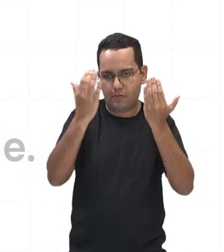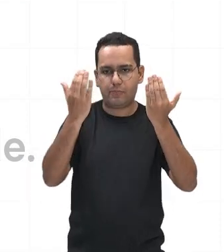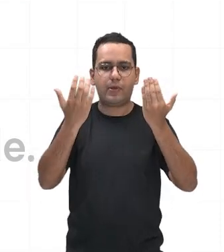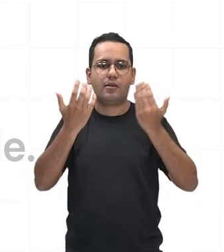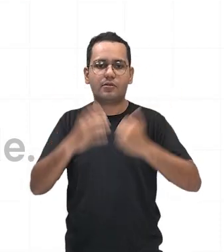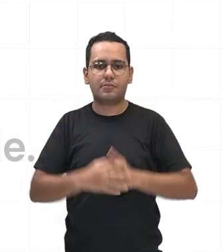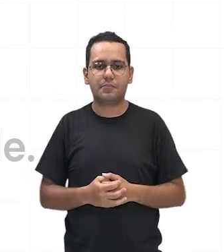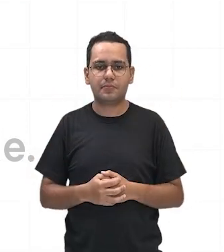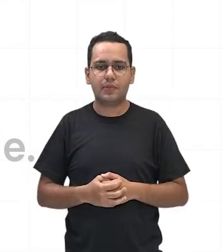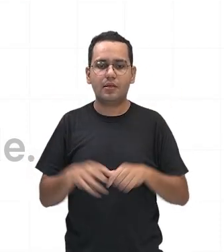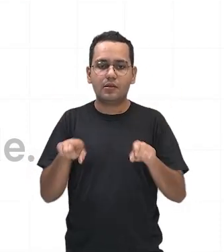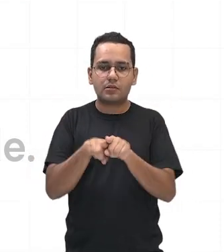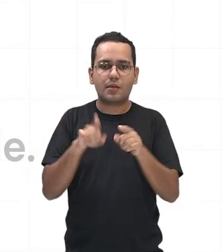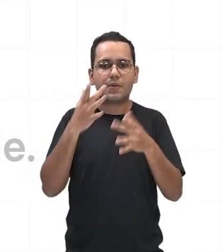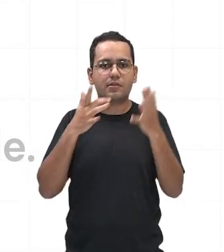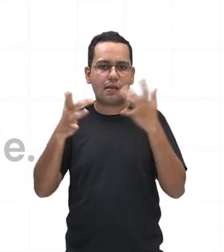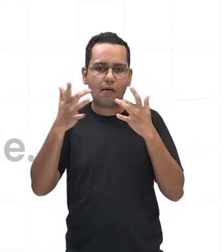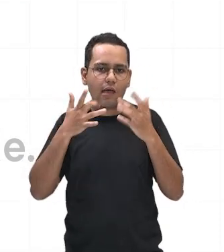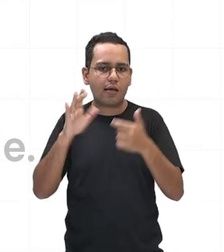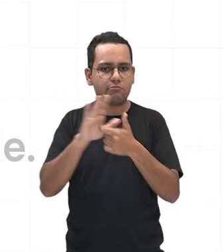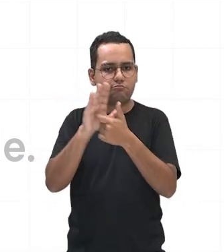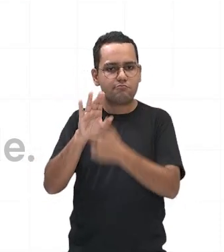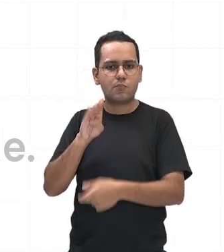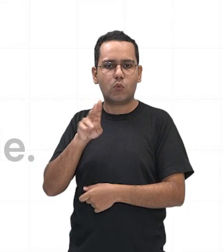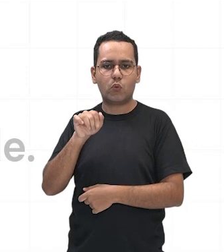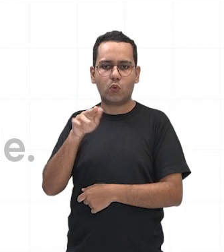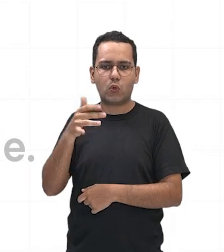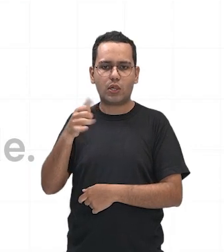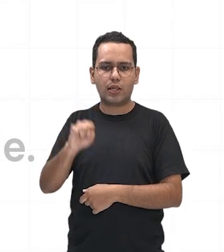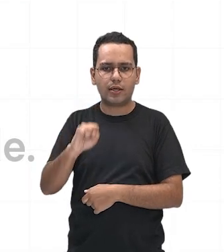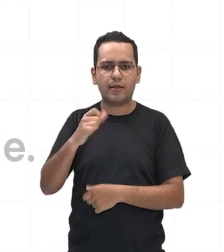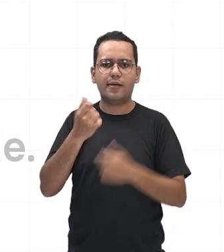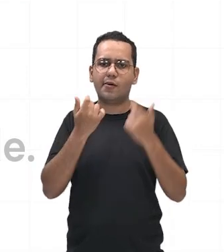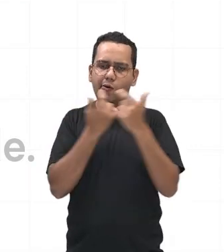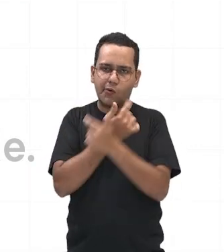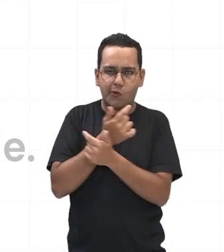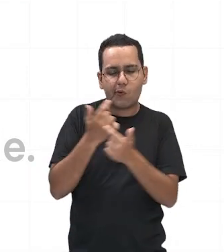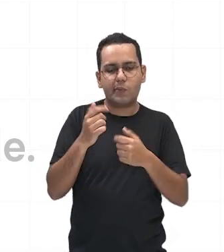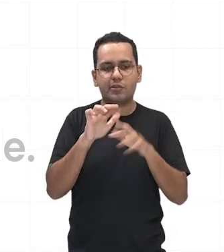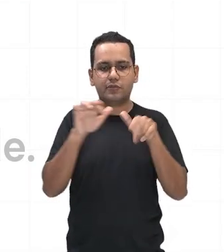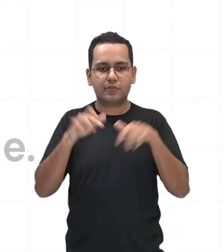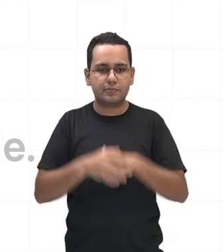carnavalescos, encenações teatrais burlesca, cômica ou satírica,